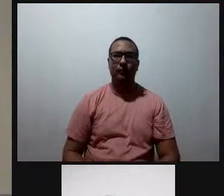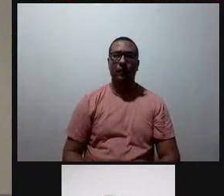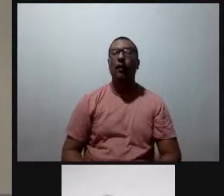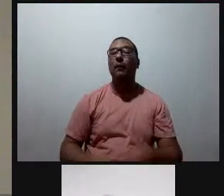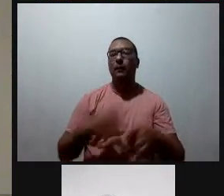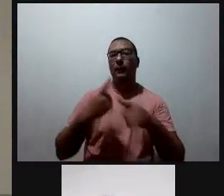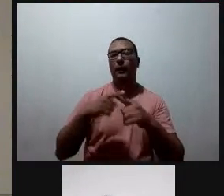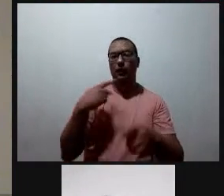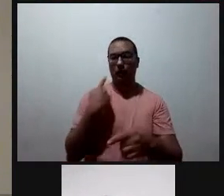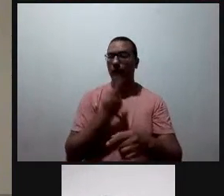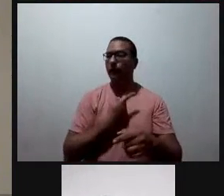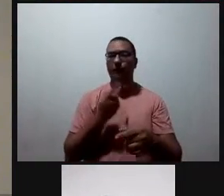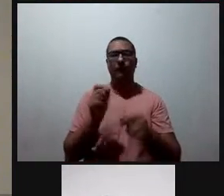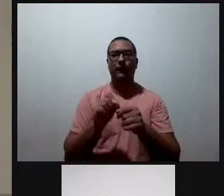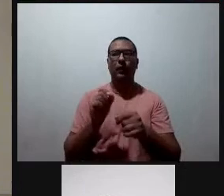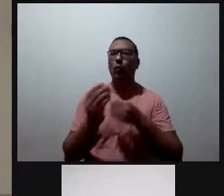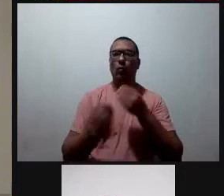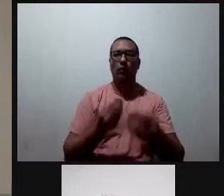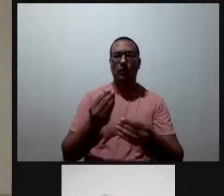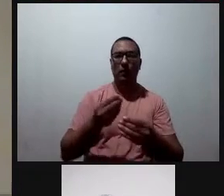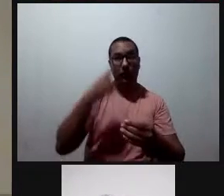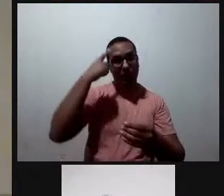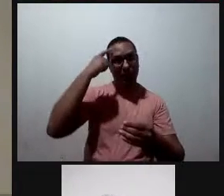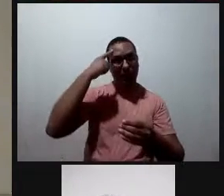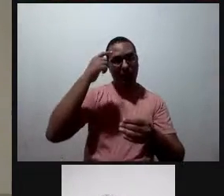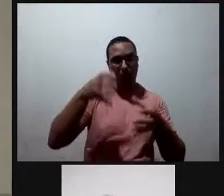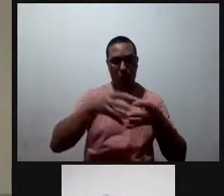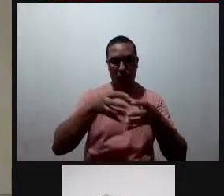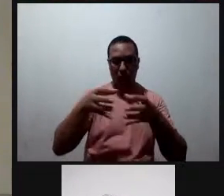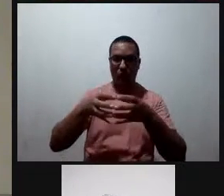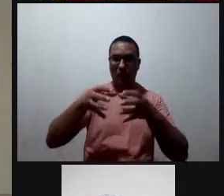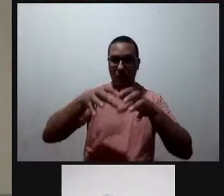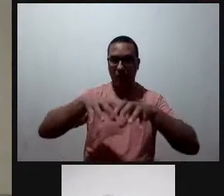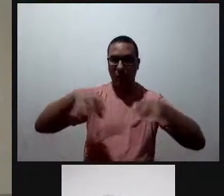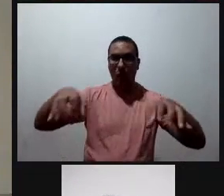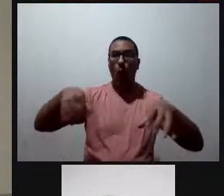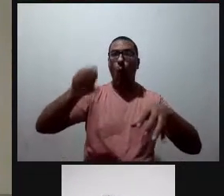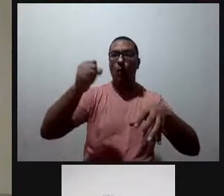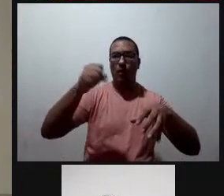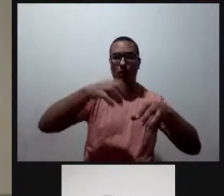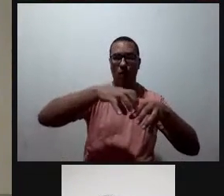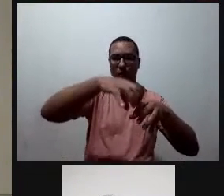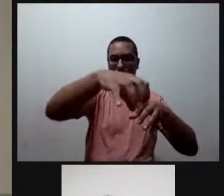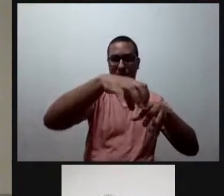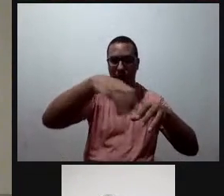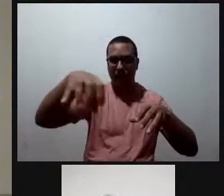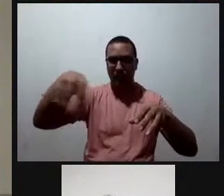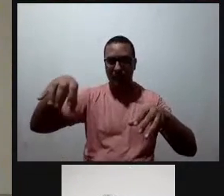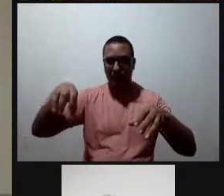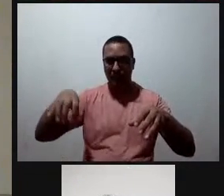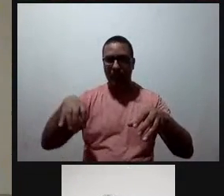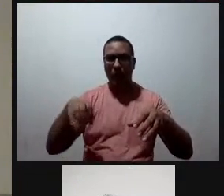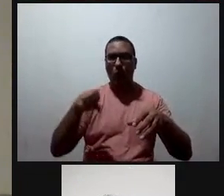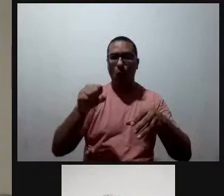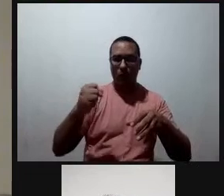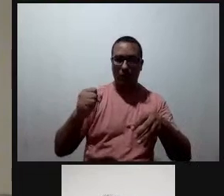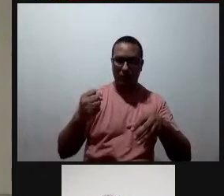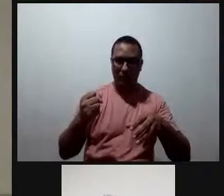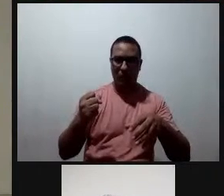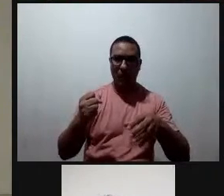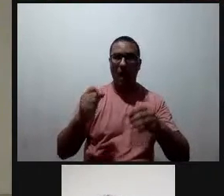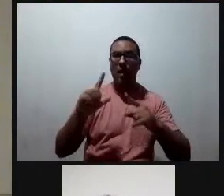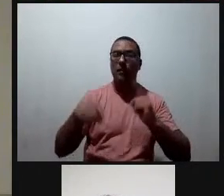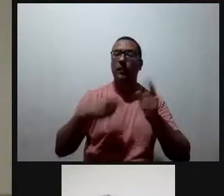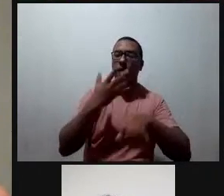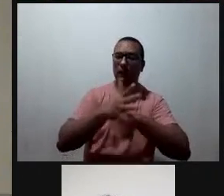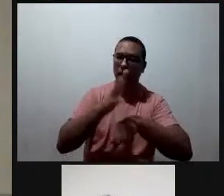pega, divide a turma em 8 equipes, né? É feito num formato de workshop, uma semana